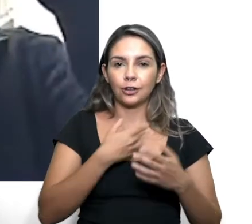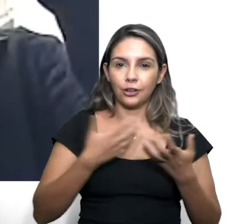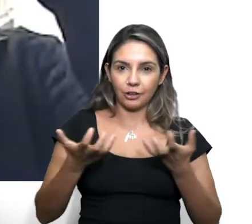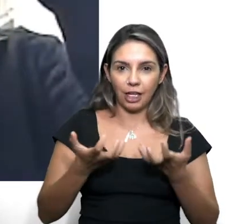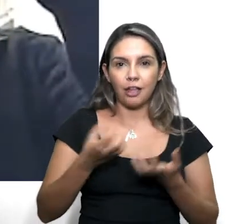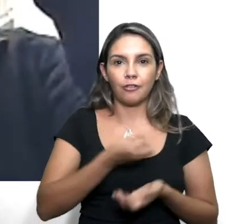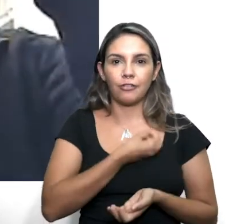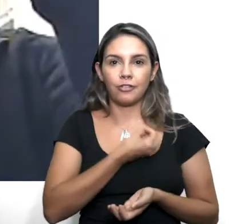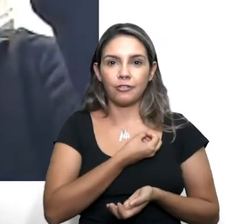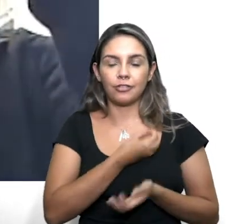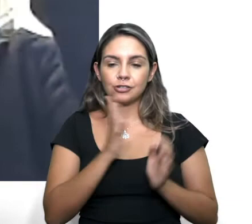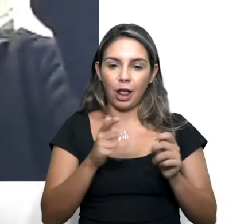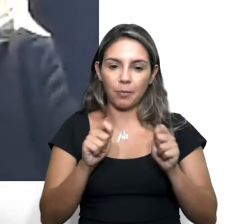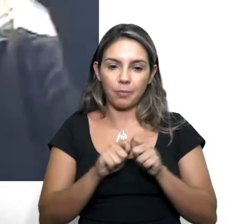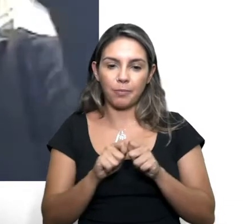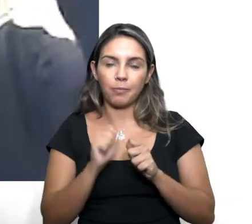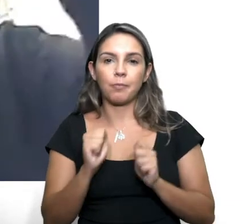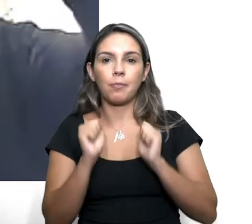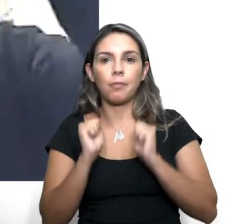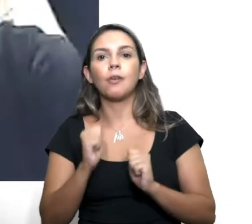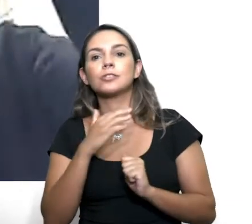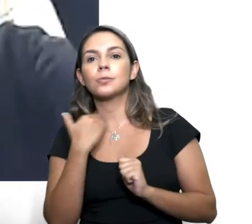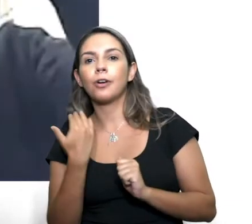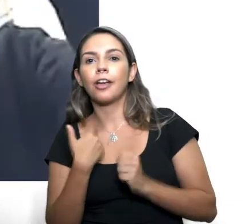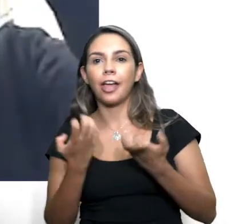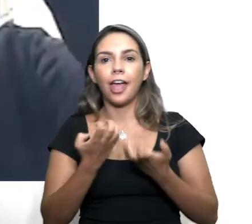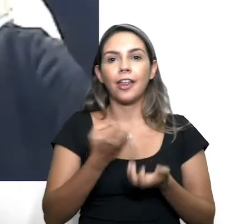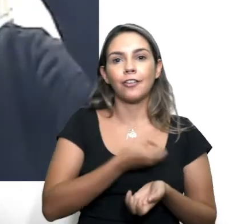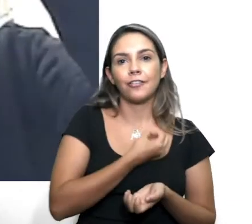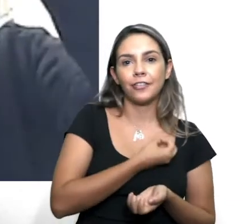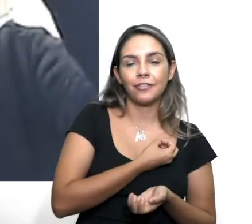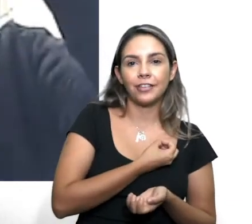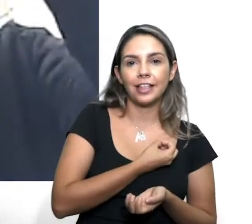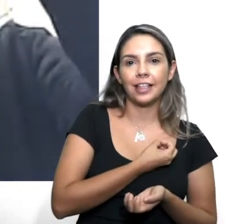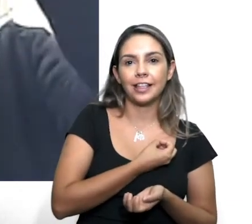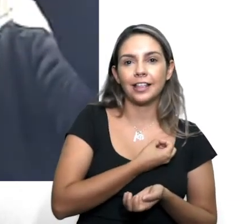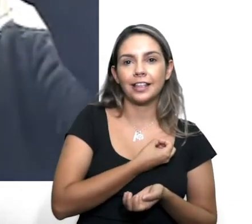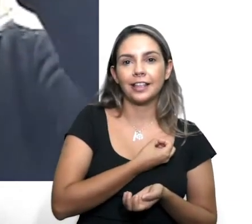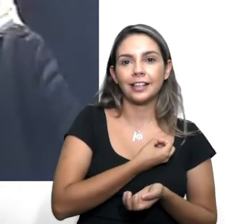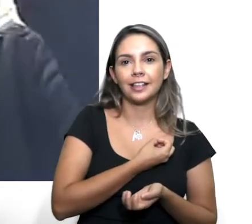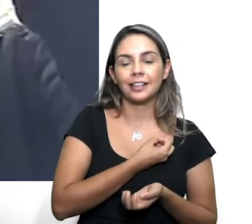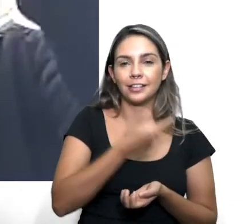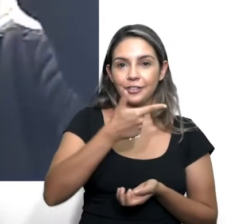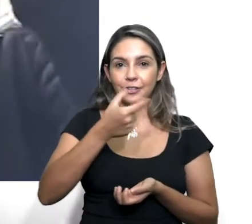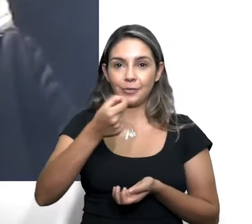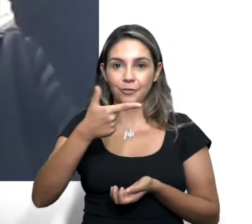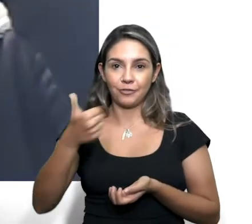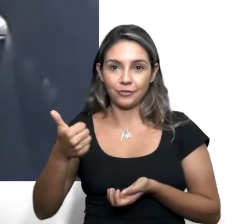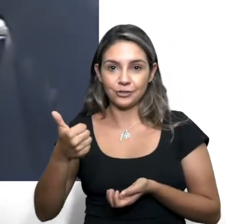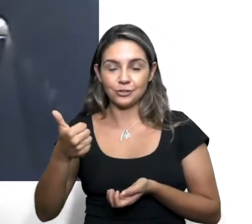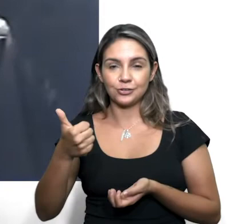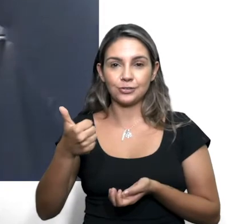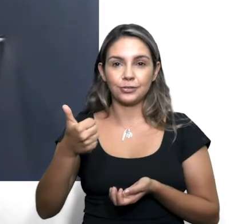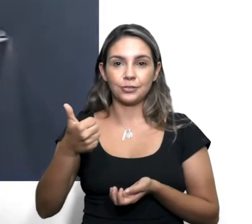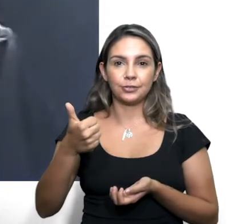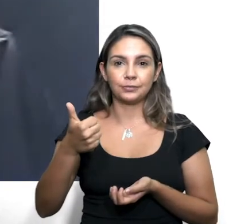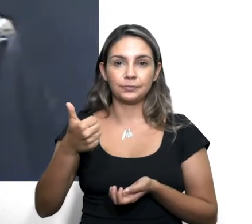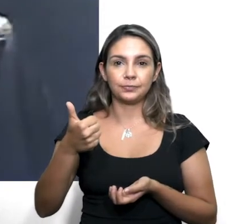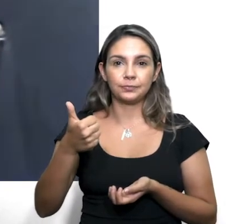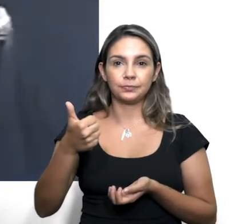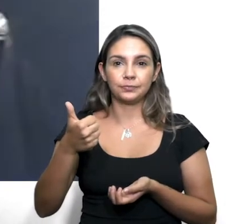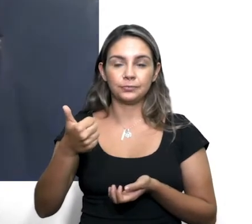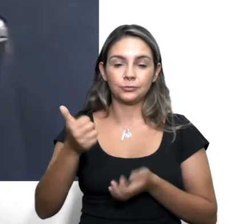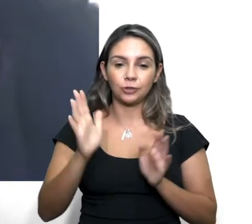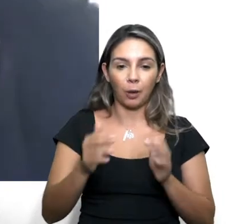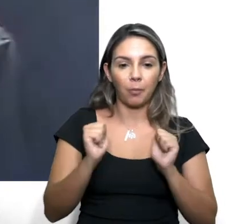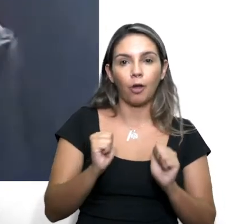e o já posso morrer, o quero viver estava acima. Talvez em 2021 o já